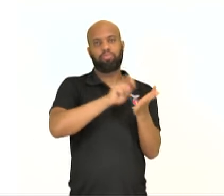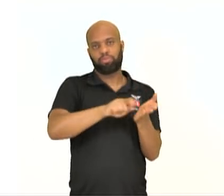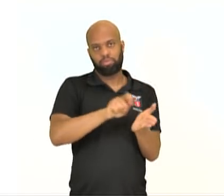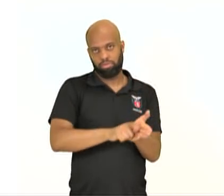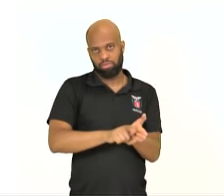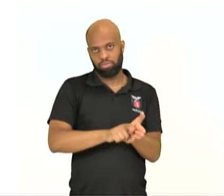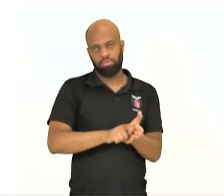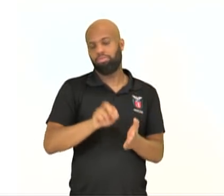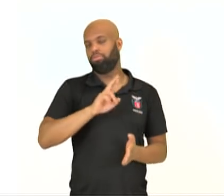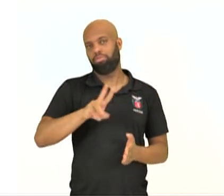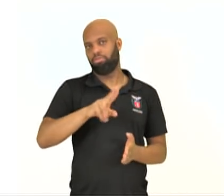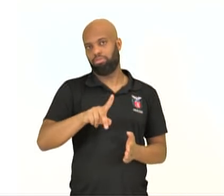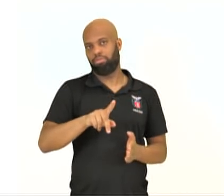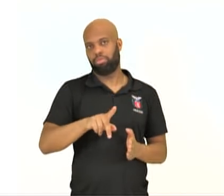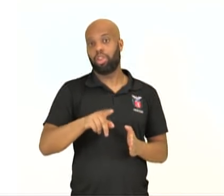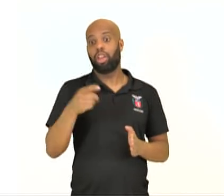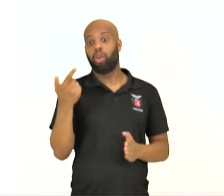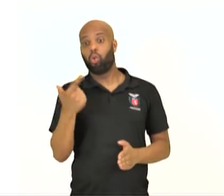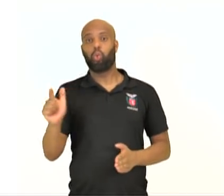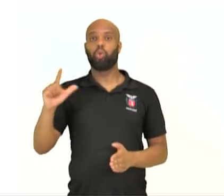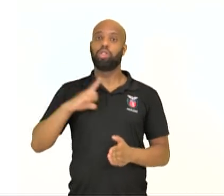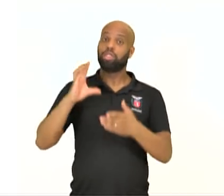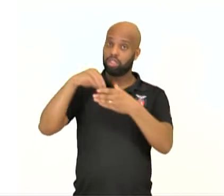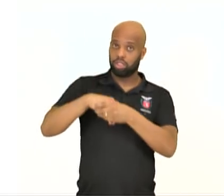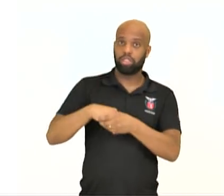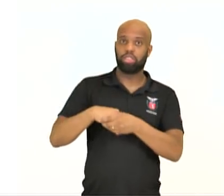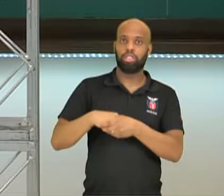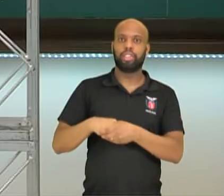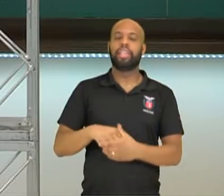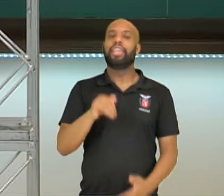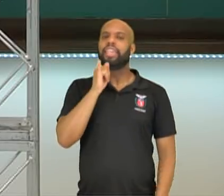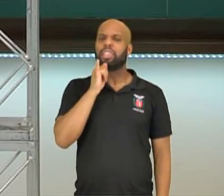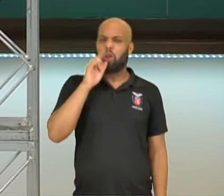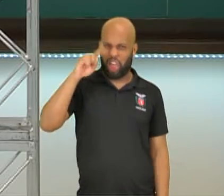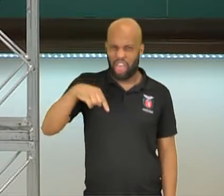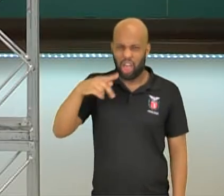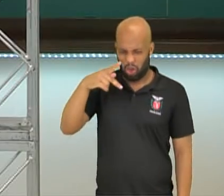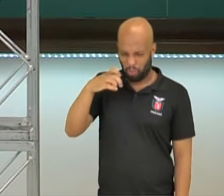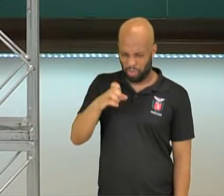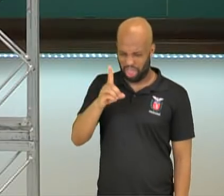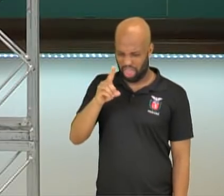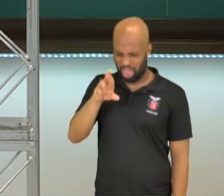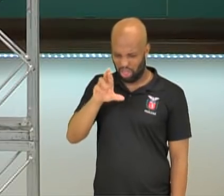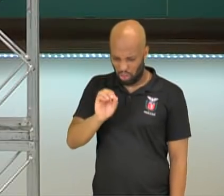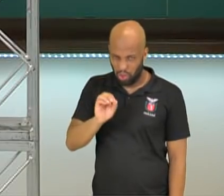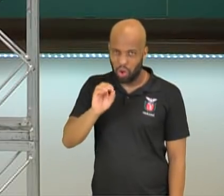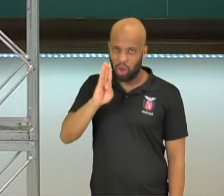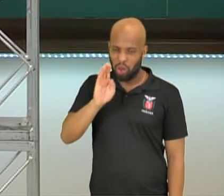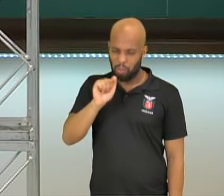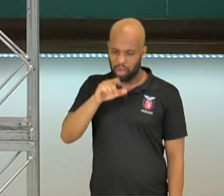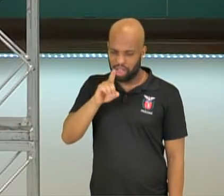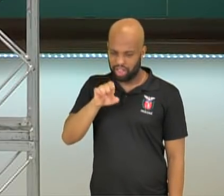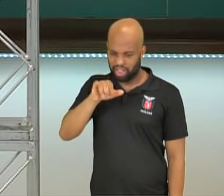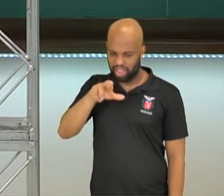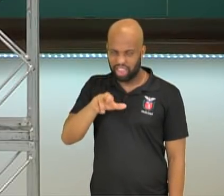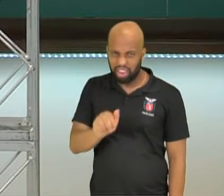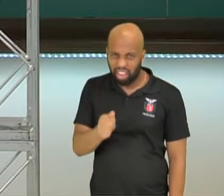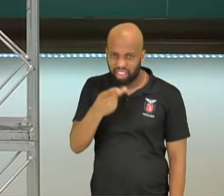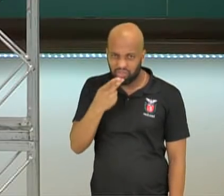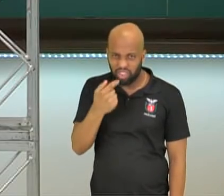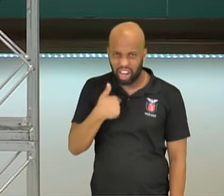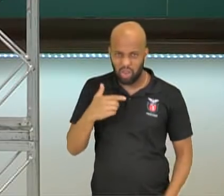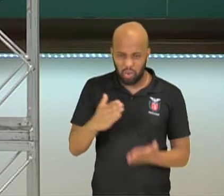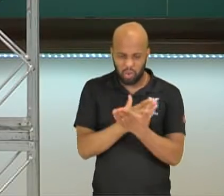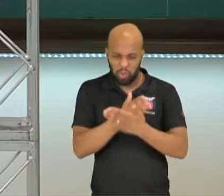falar. Ah, então é o Pedro Bandeira que fala, às vezes eu sou o queridinho, é o Pedro